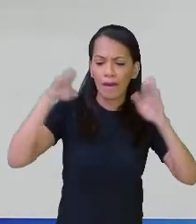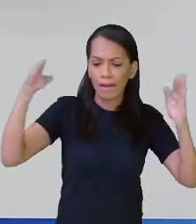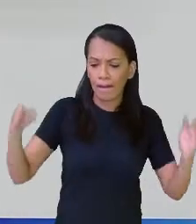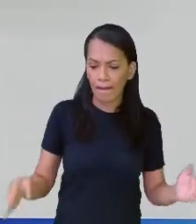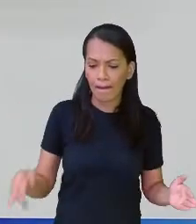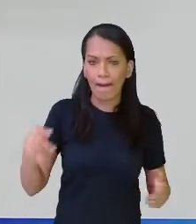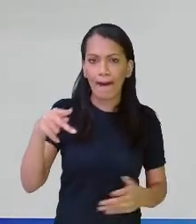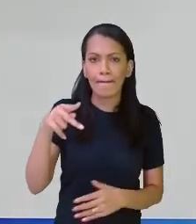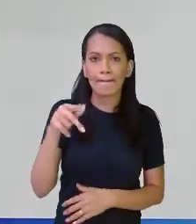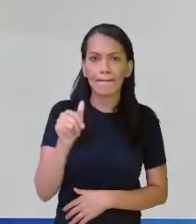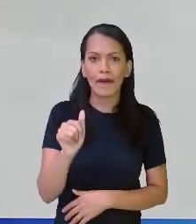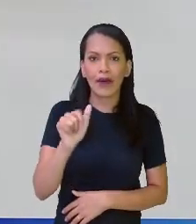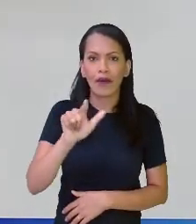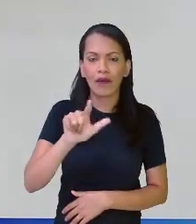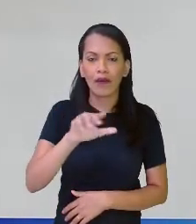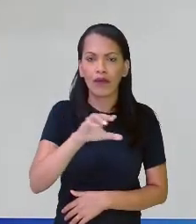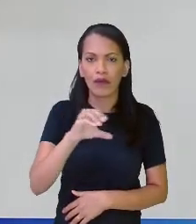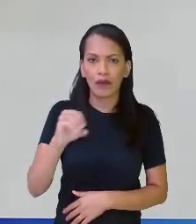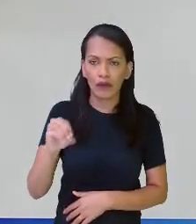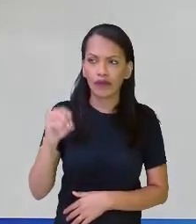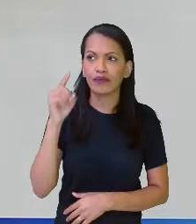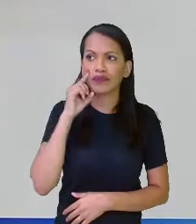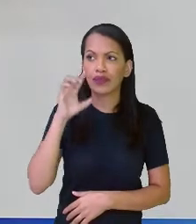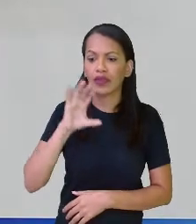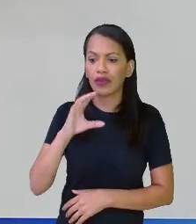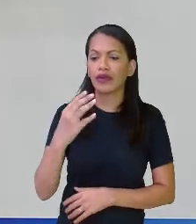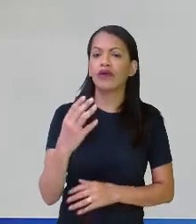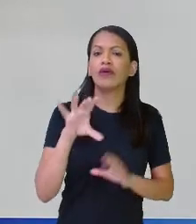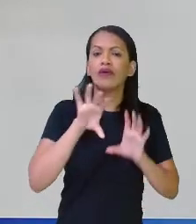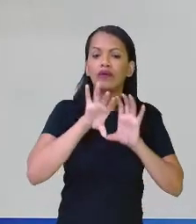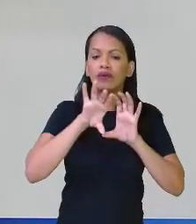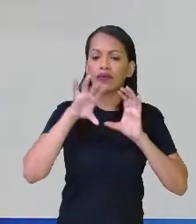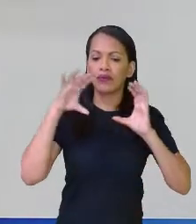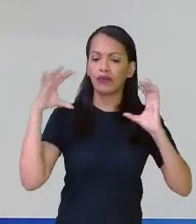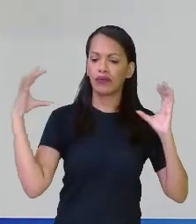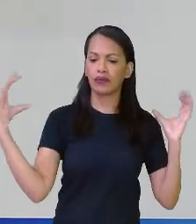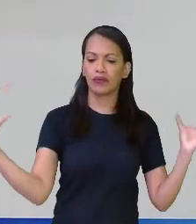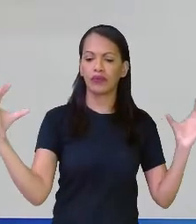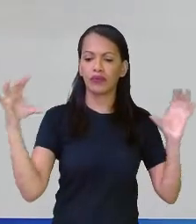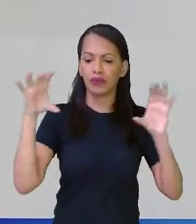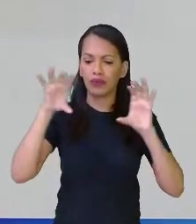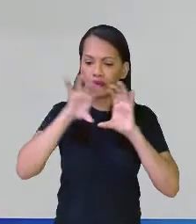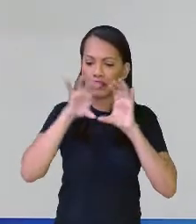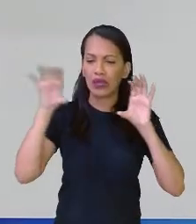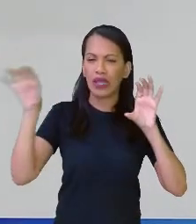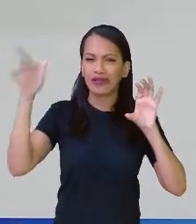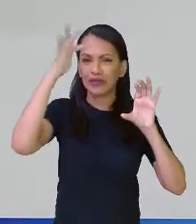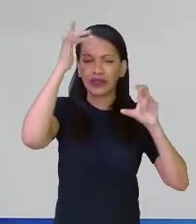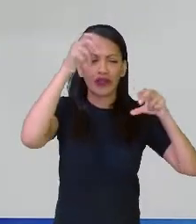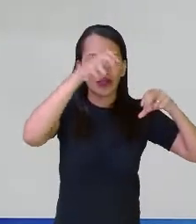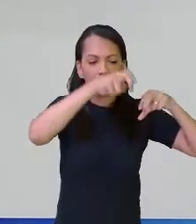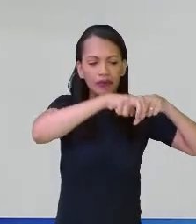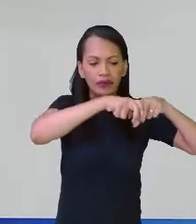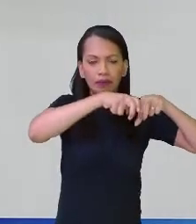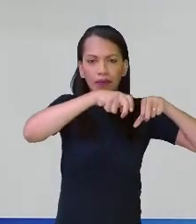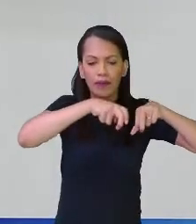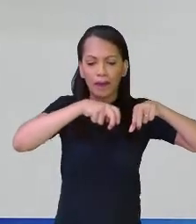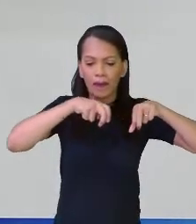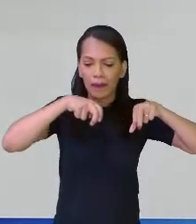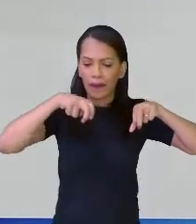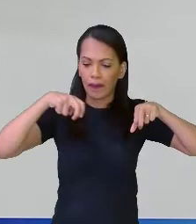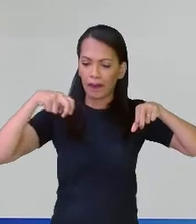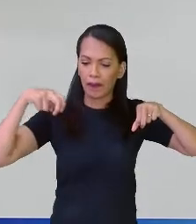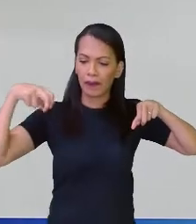palco. Essa parte aqui que está em formato de semicírculo é onde a plateia fica sentada